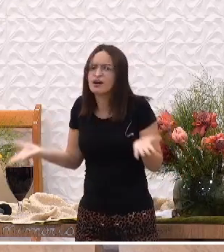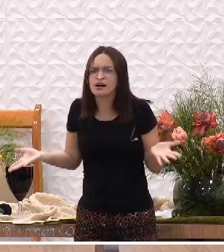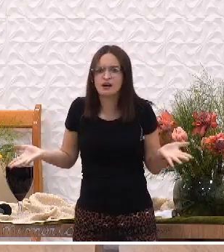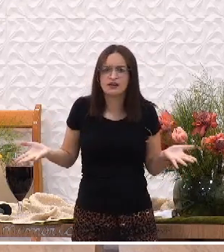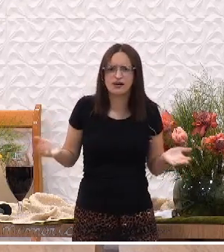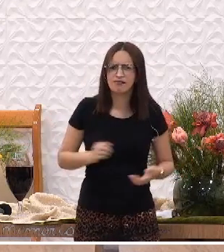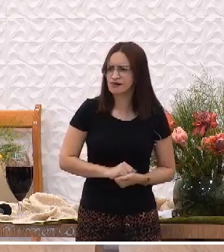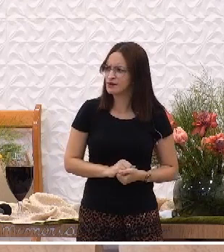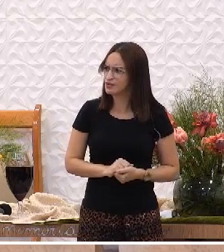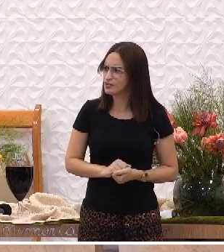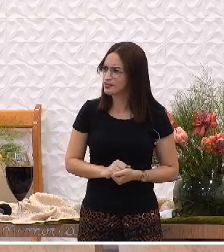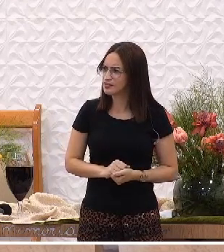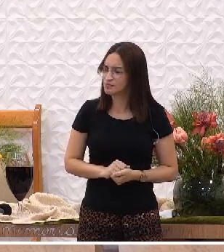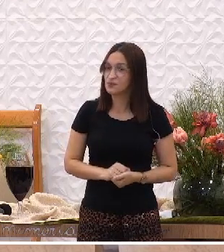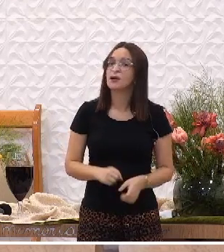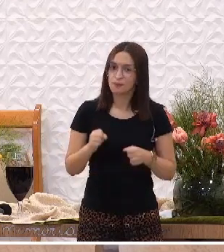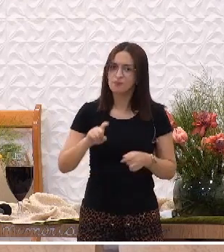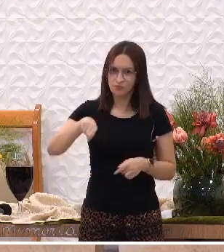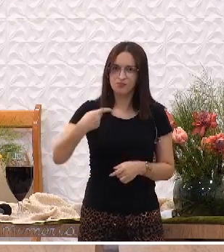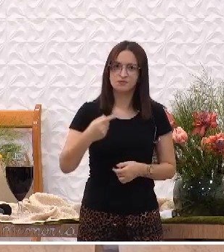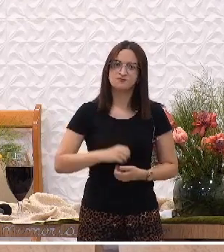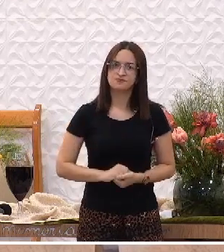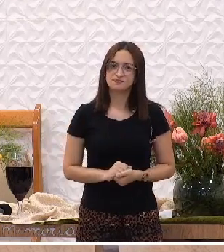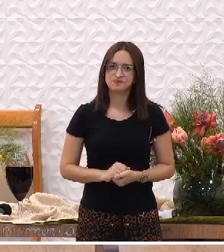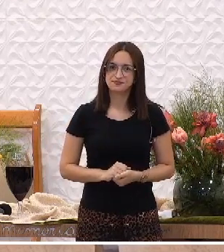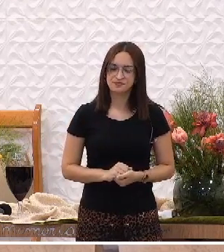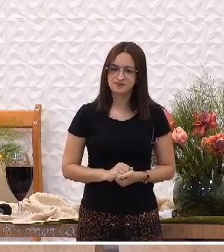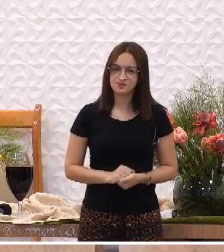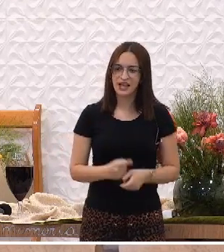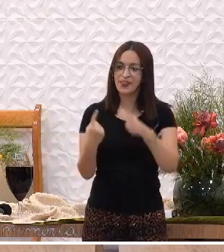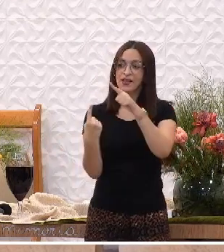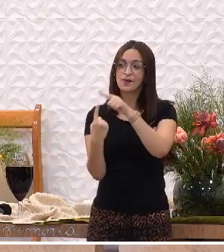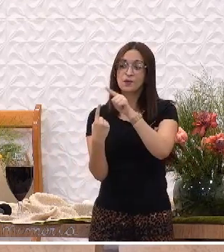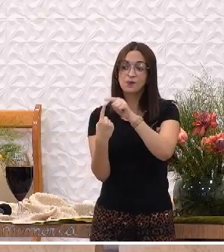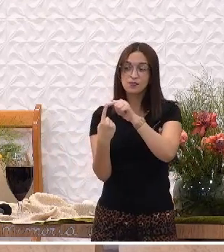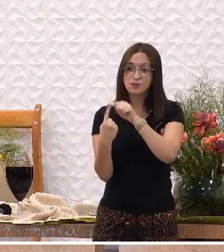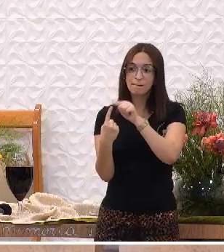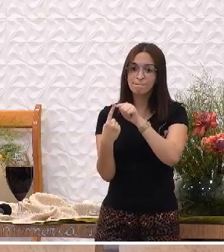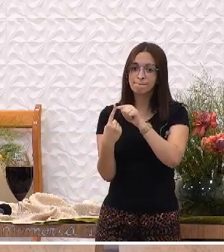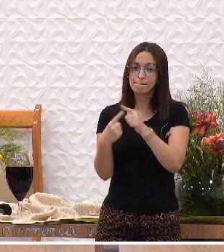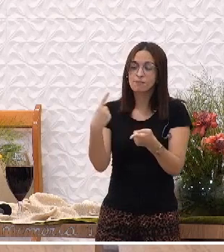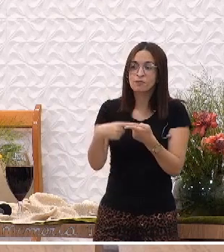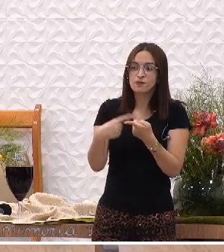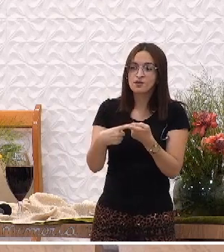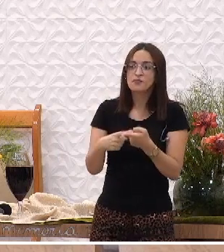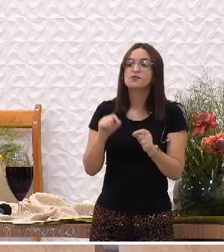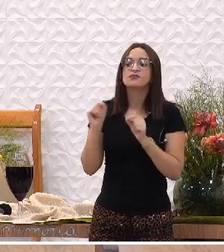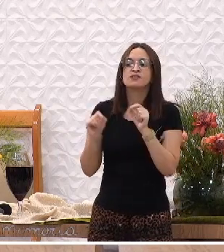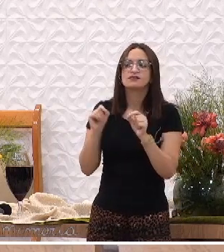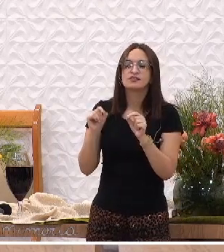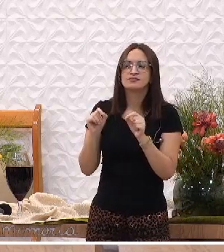eu sou reformado? E aí pode passar. Um dos motivos pelo qual eu sou reformado é por uma questão de